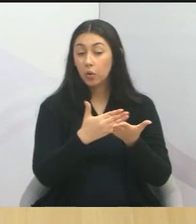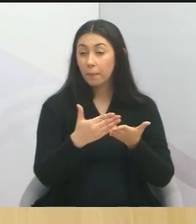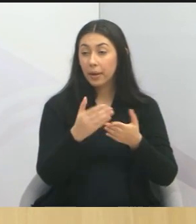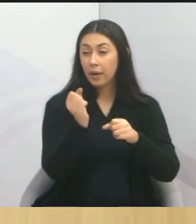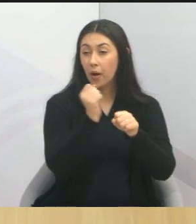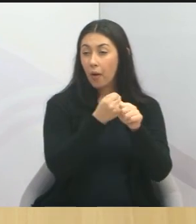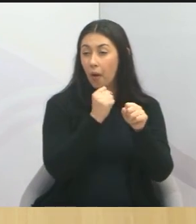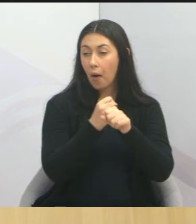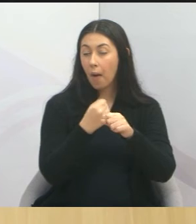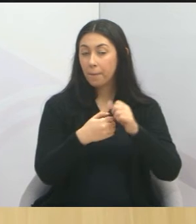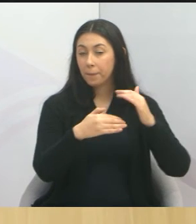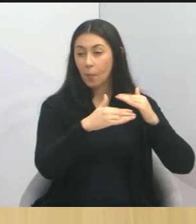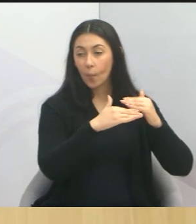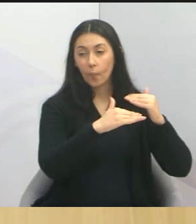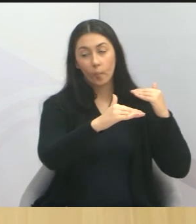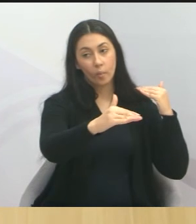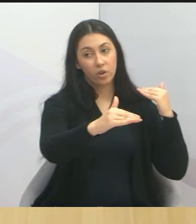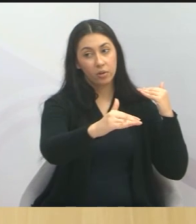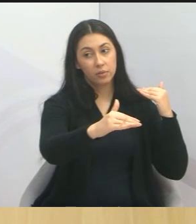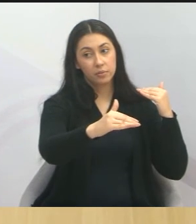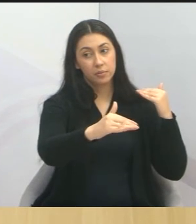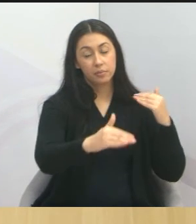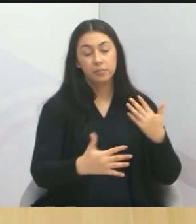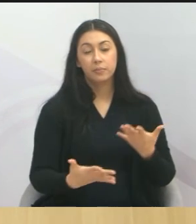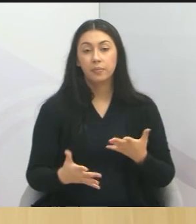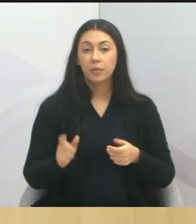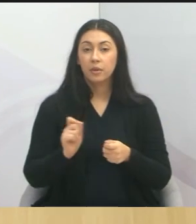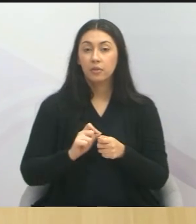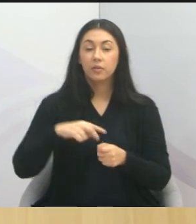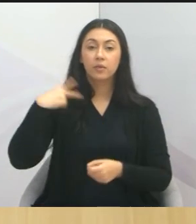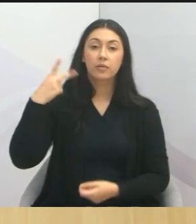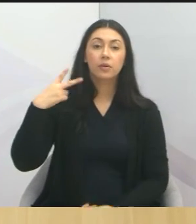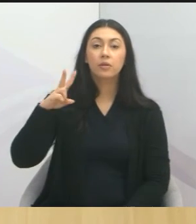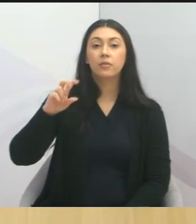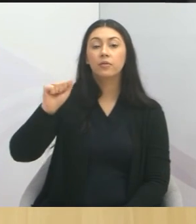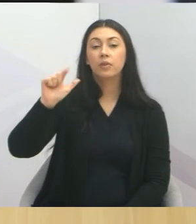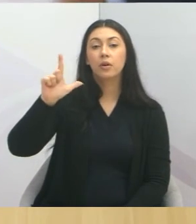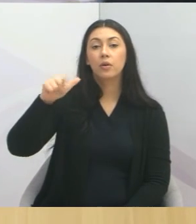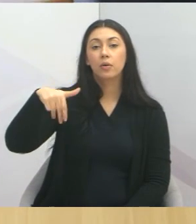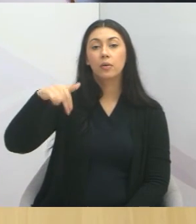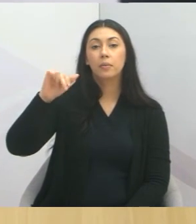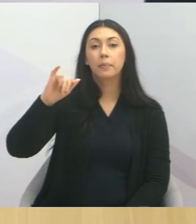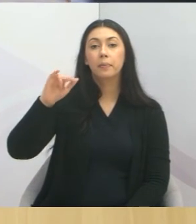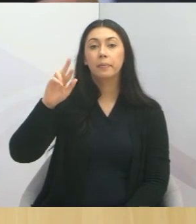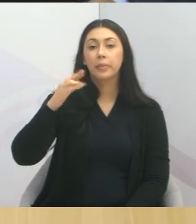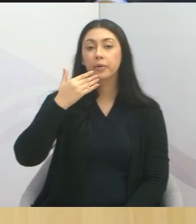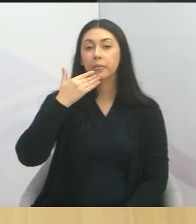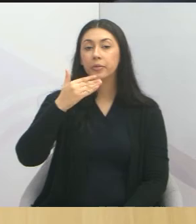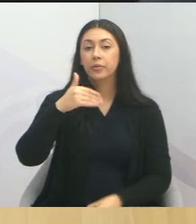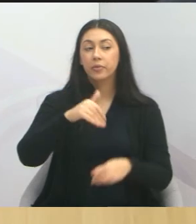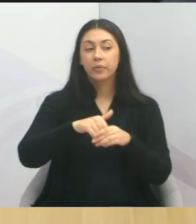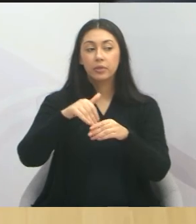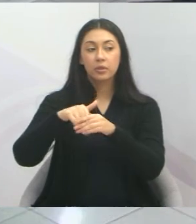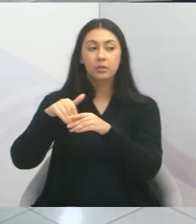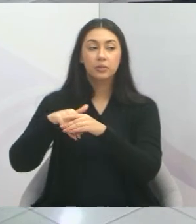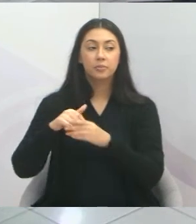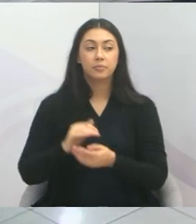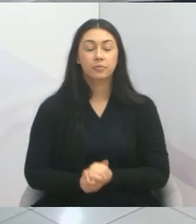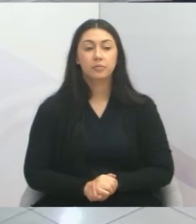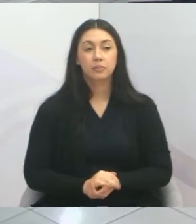das obras de pavimentação a autoria Vereador Valmir do Meia Lua foi pedido votação seu presente